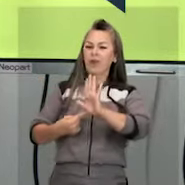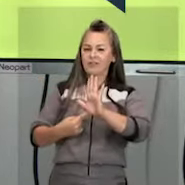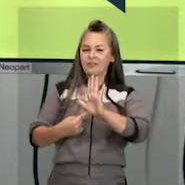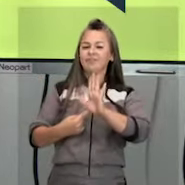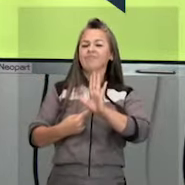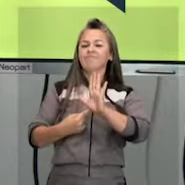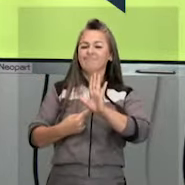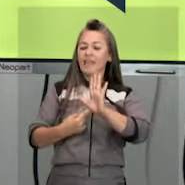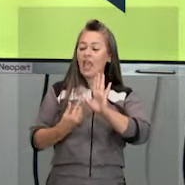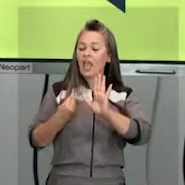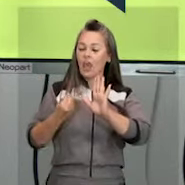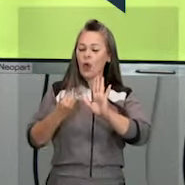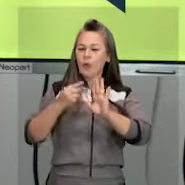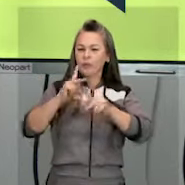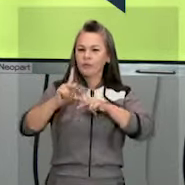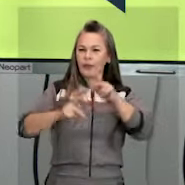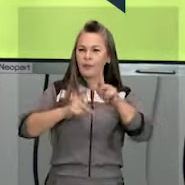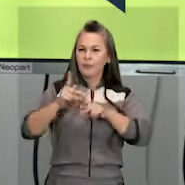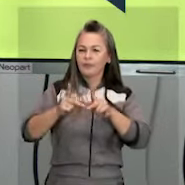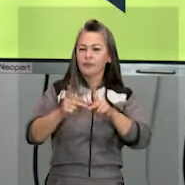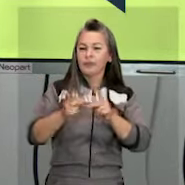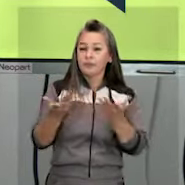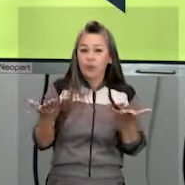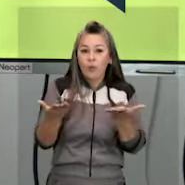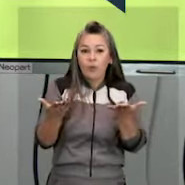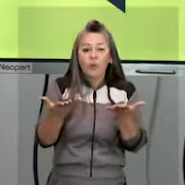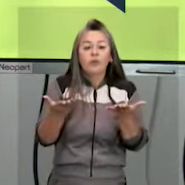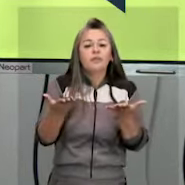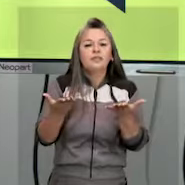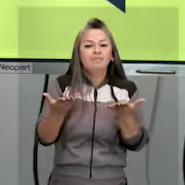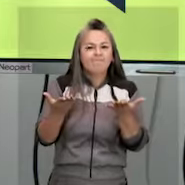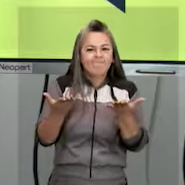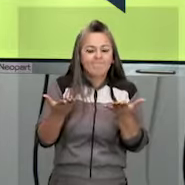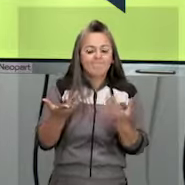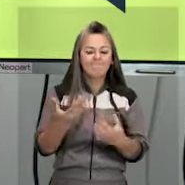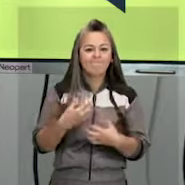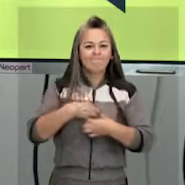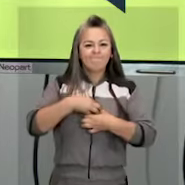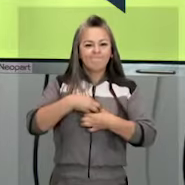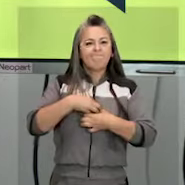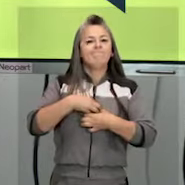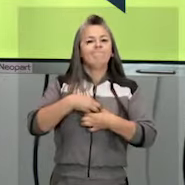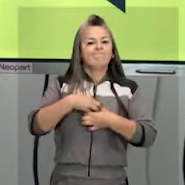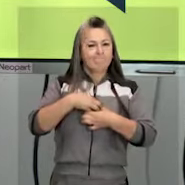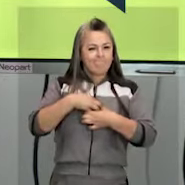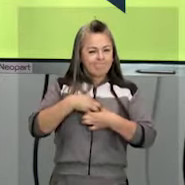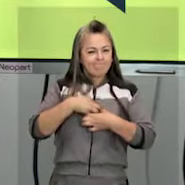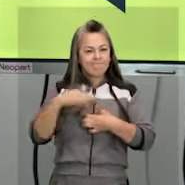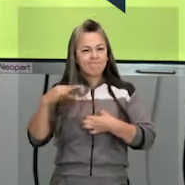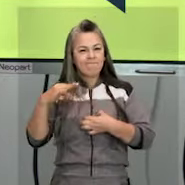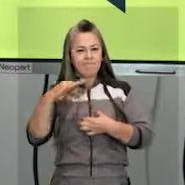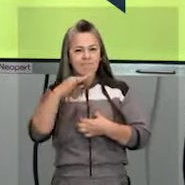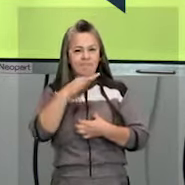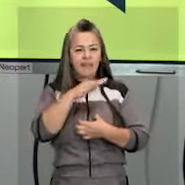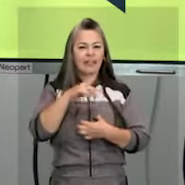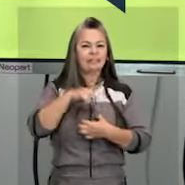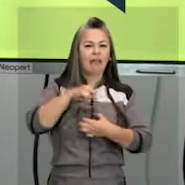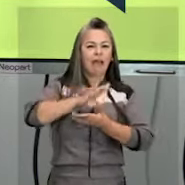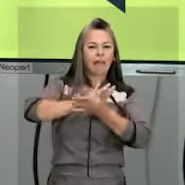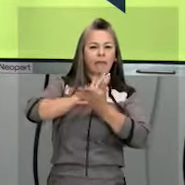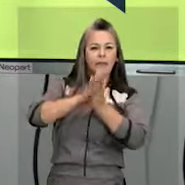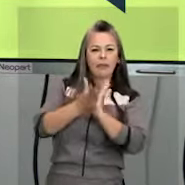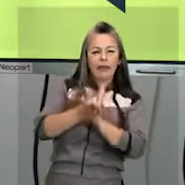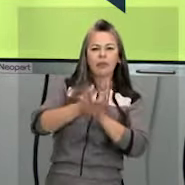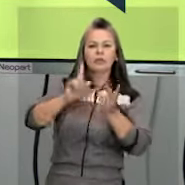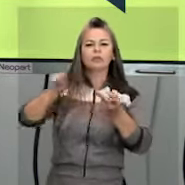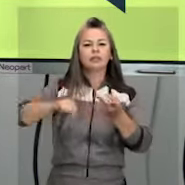essa população lida ainda, né, com diversos entraves, diversas dificuldades, né, que o